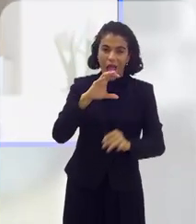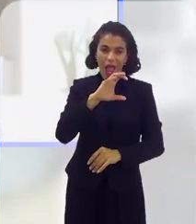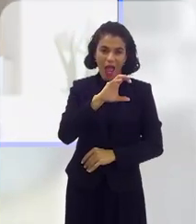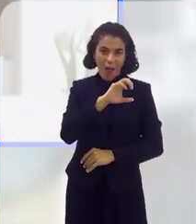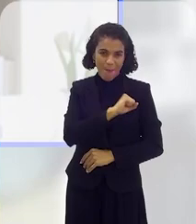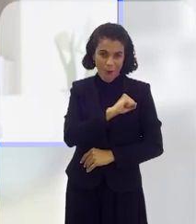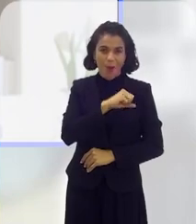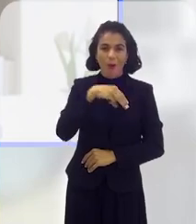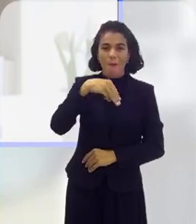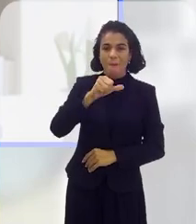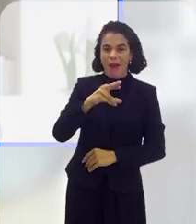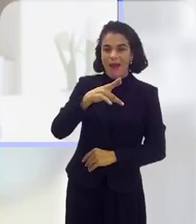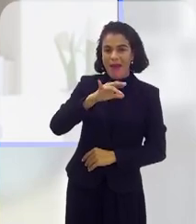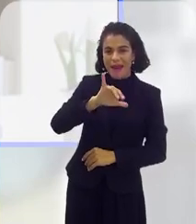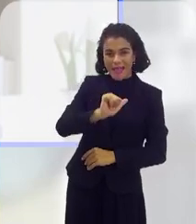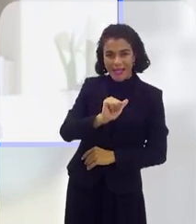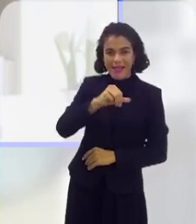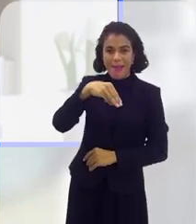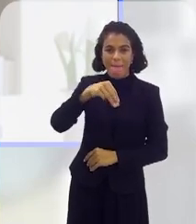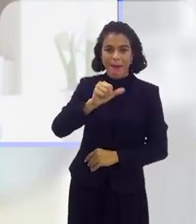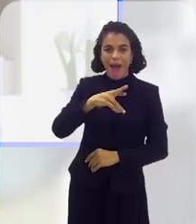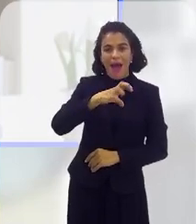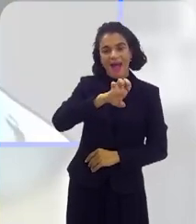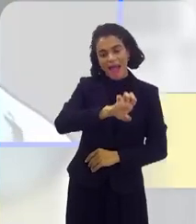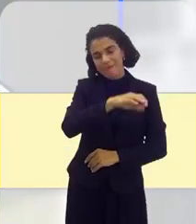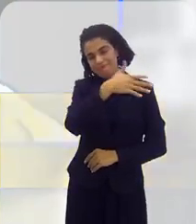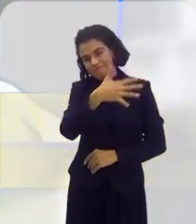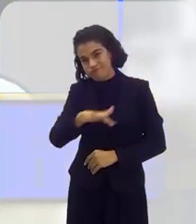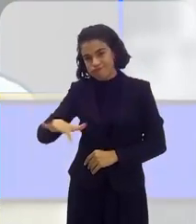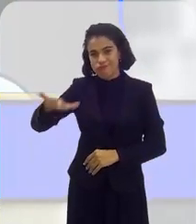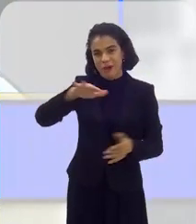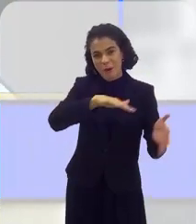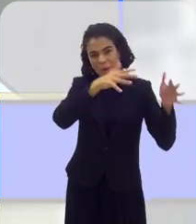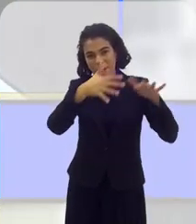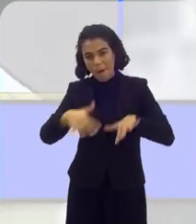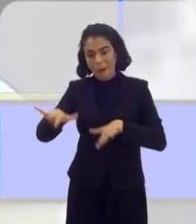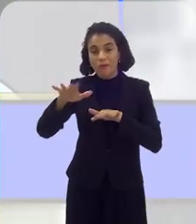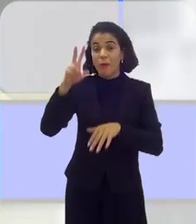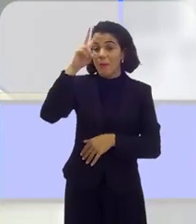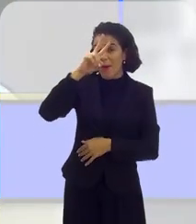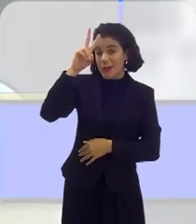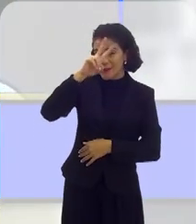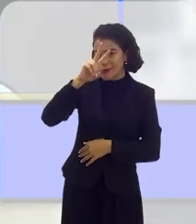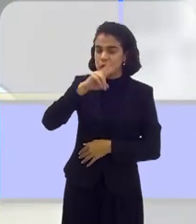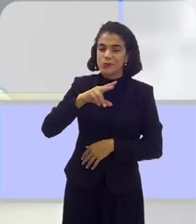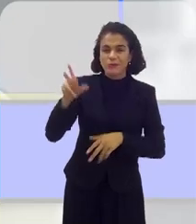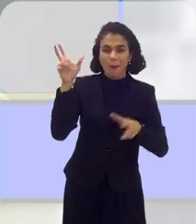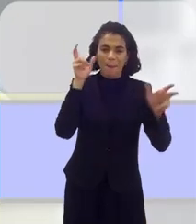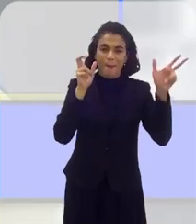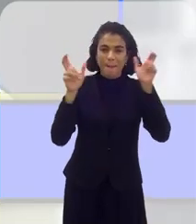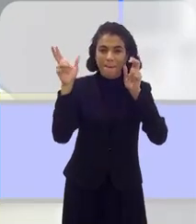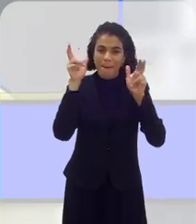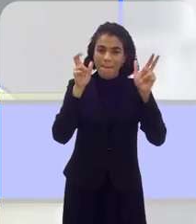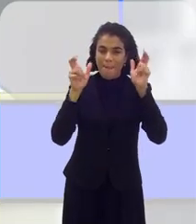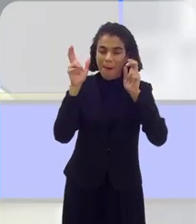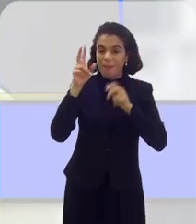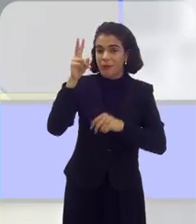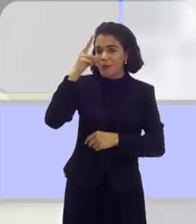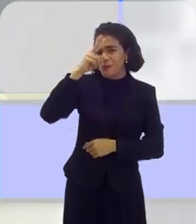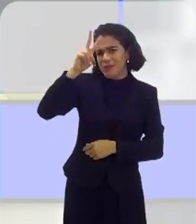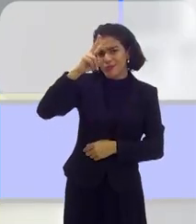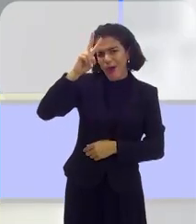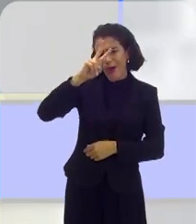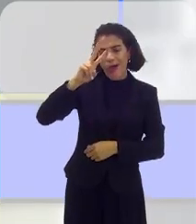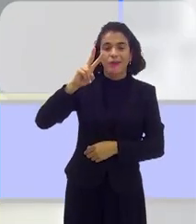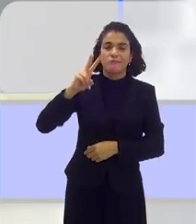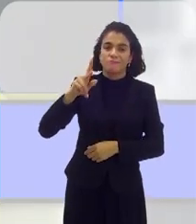escrever Amores, Marias e Marés. Bom, a ideia surgiu de uma história ouvida de adultos, e uma